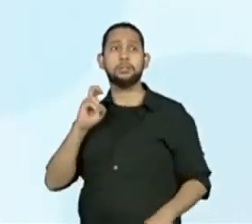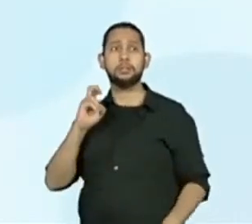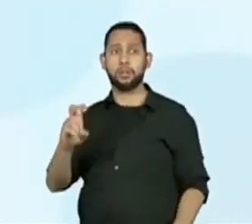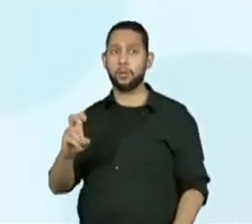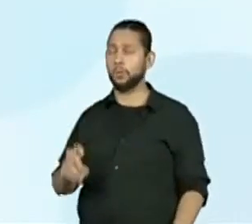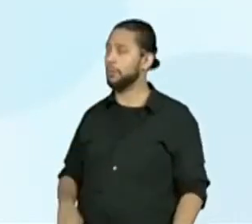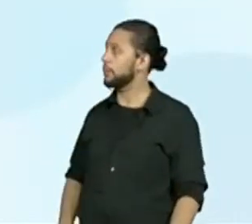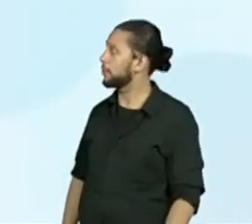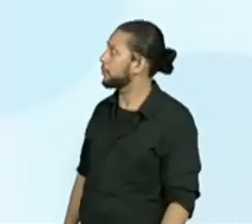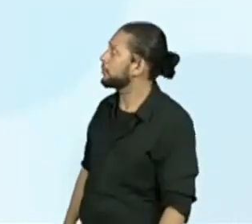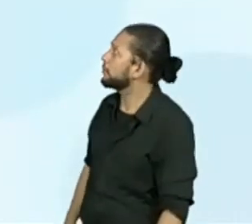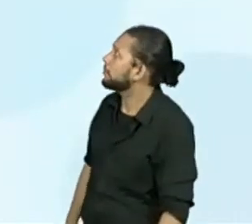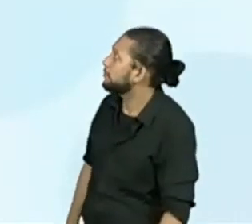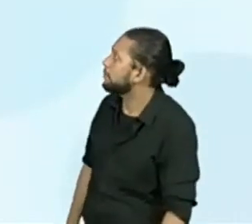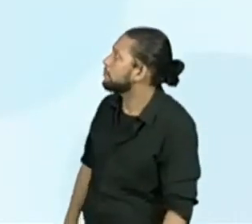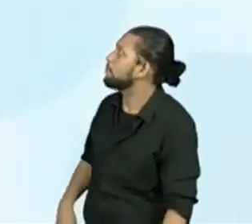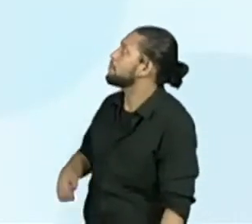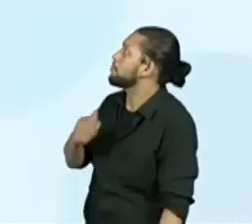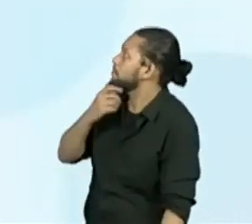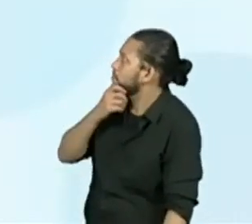às vezes